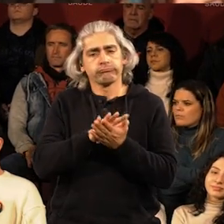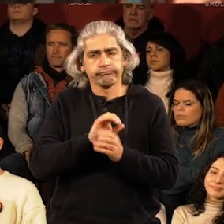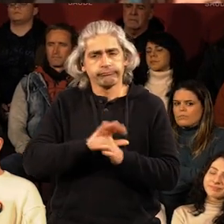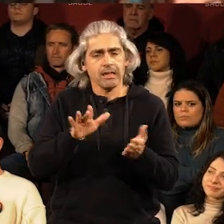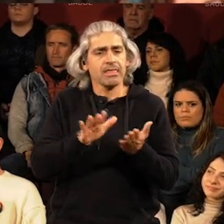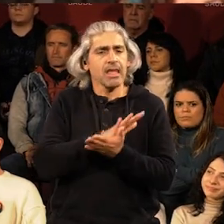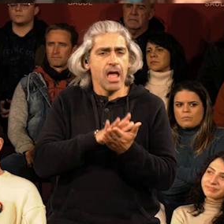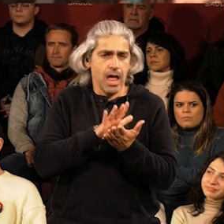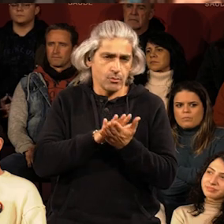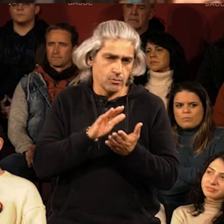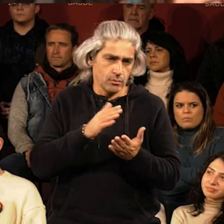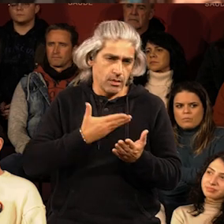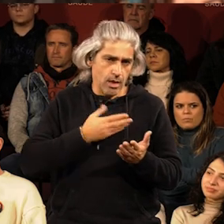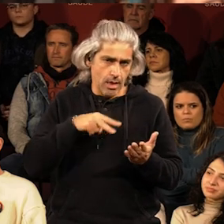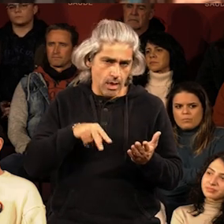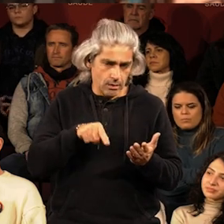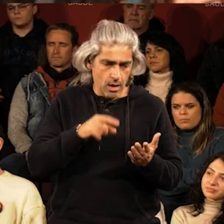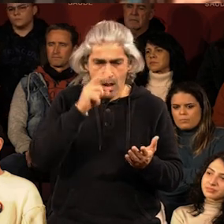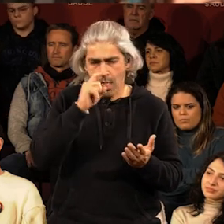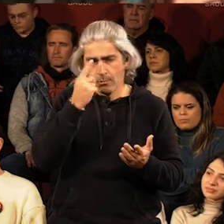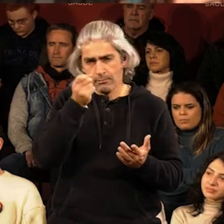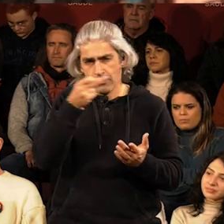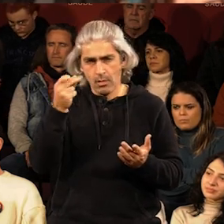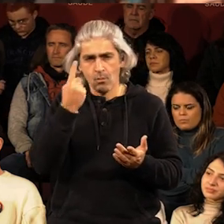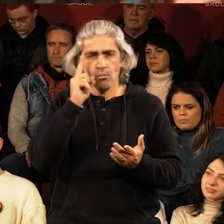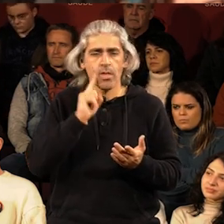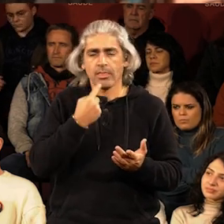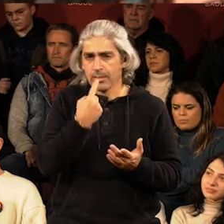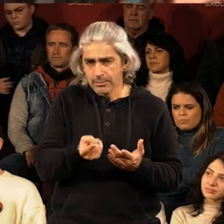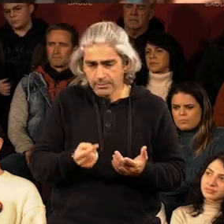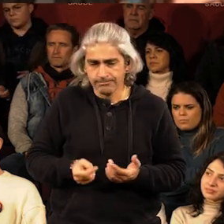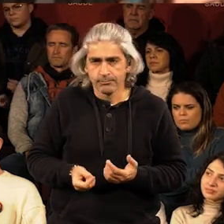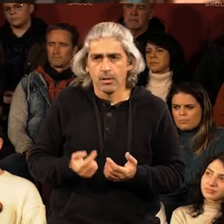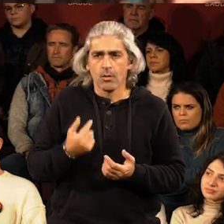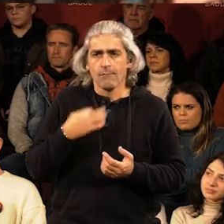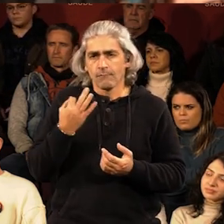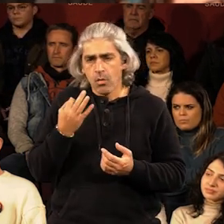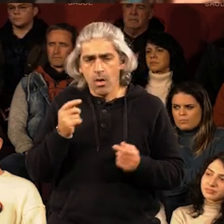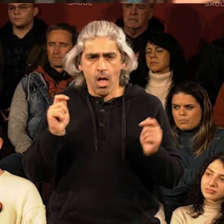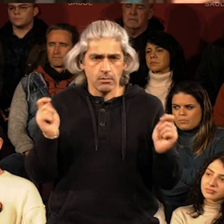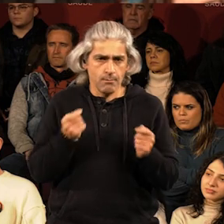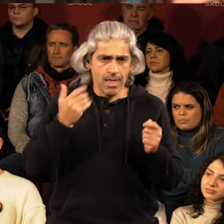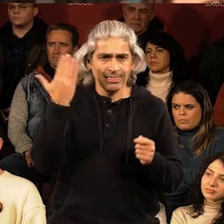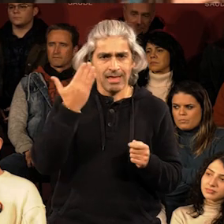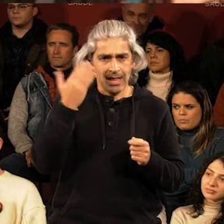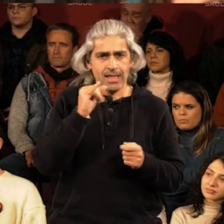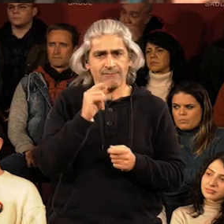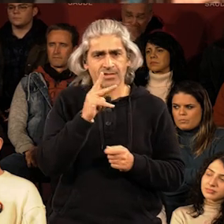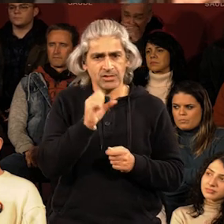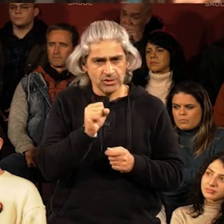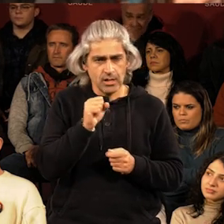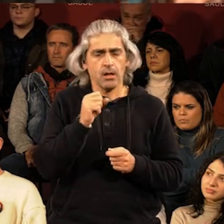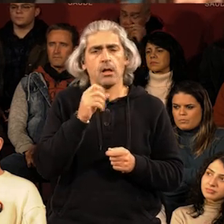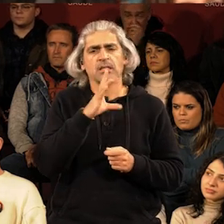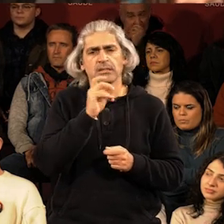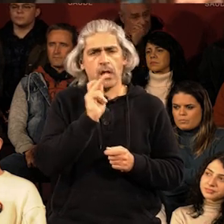Notícias lembro-me de uma citação uma mulher que dizia andamos a fazer campanha pelo direito à evg durante